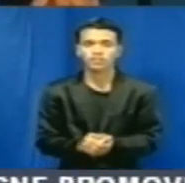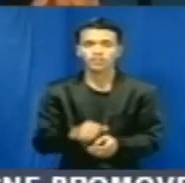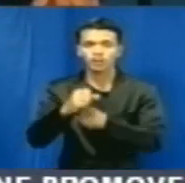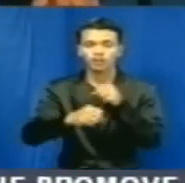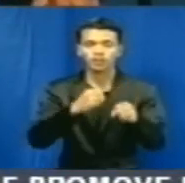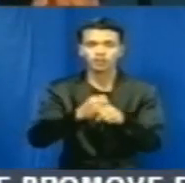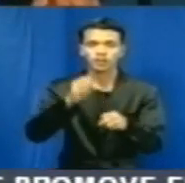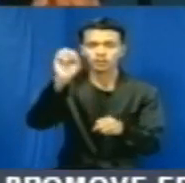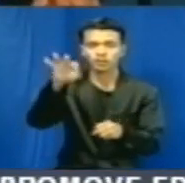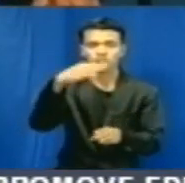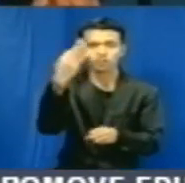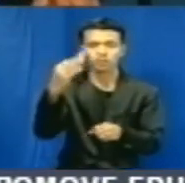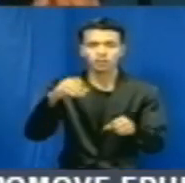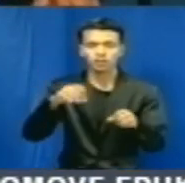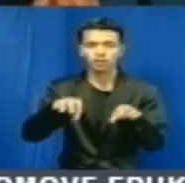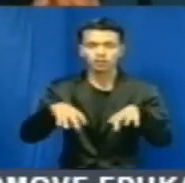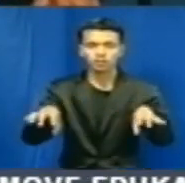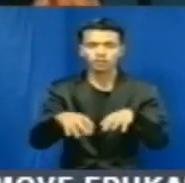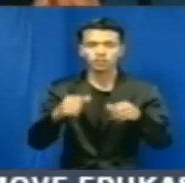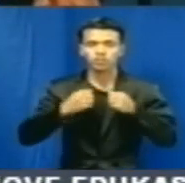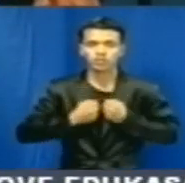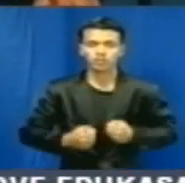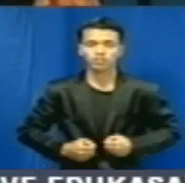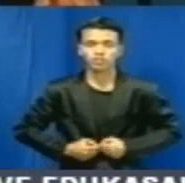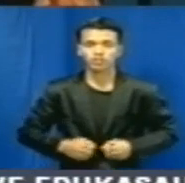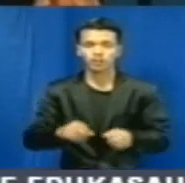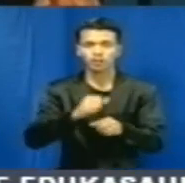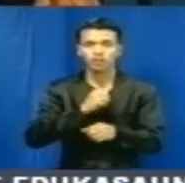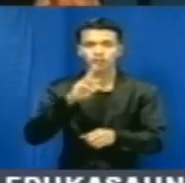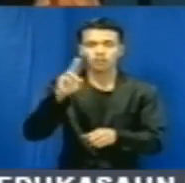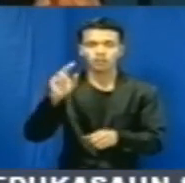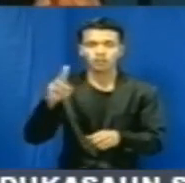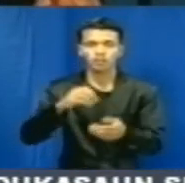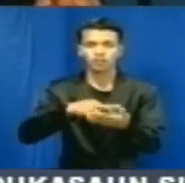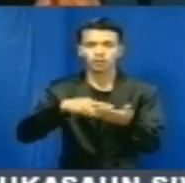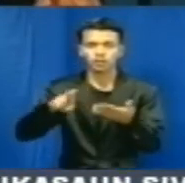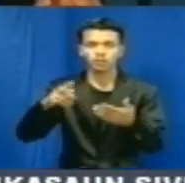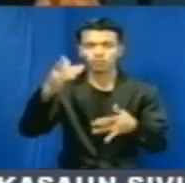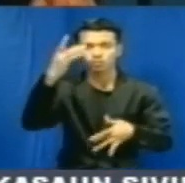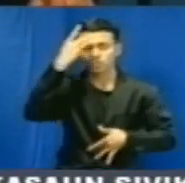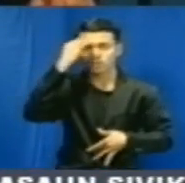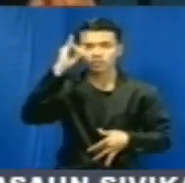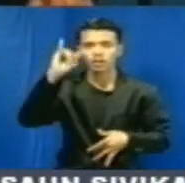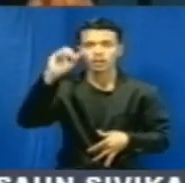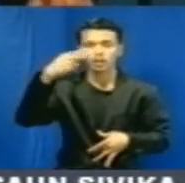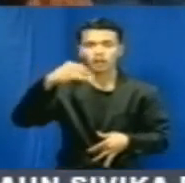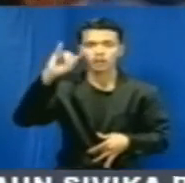Durante tinansanuru resensia servisu saudai naru resista kazu HIV sida ruanulu resenida.